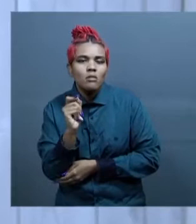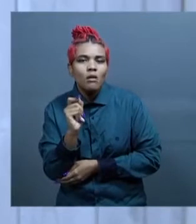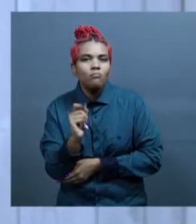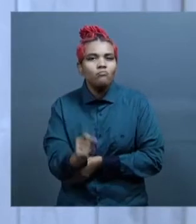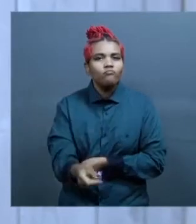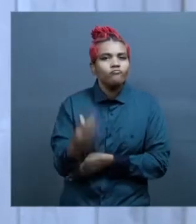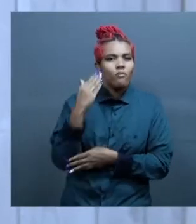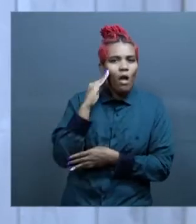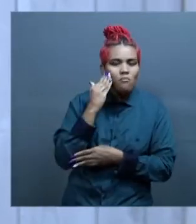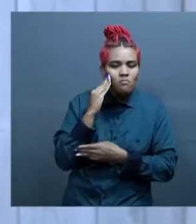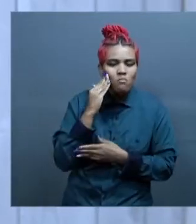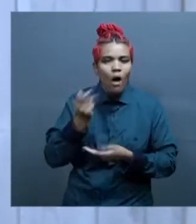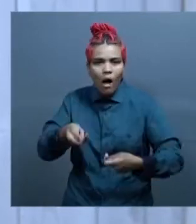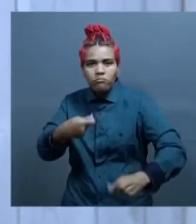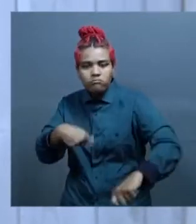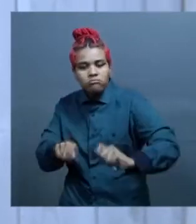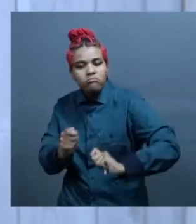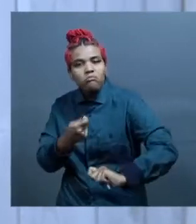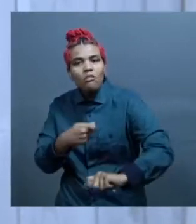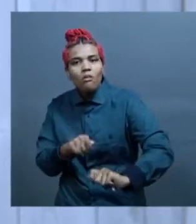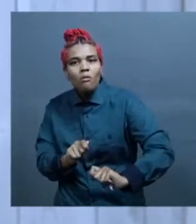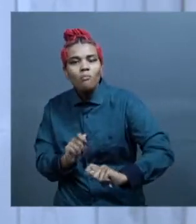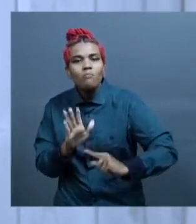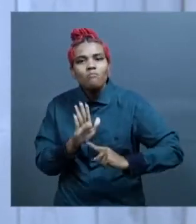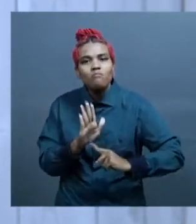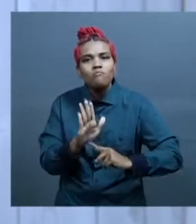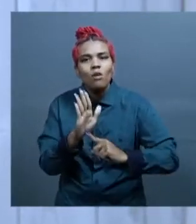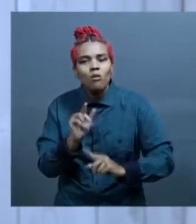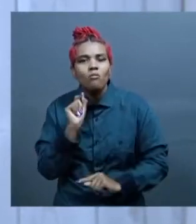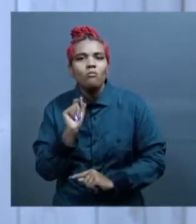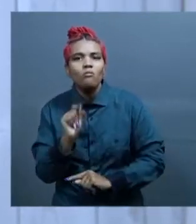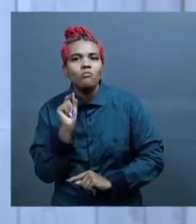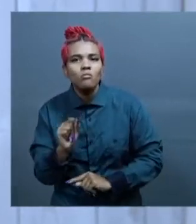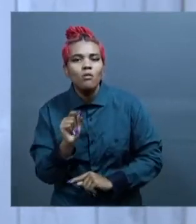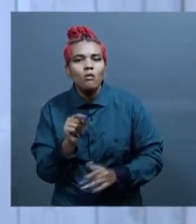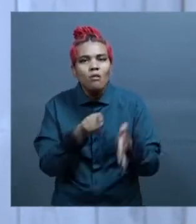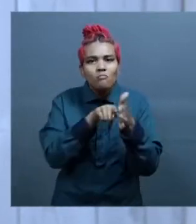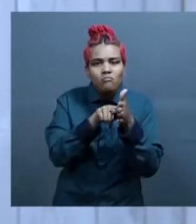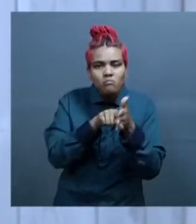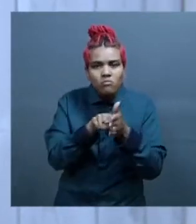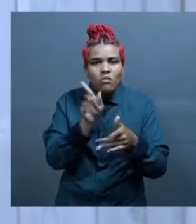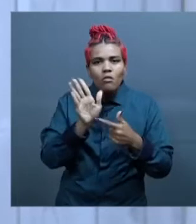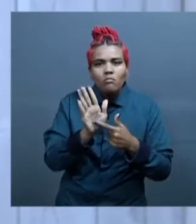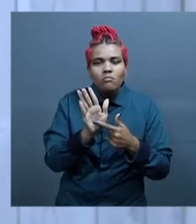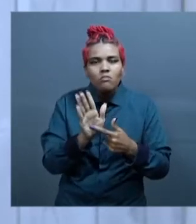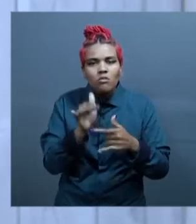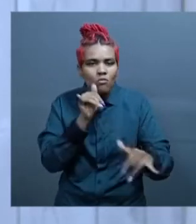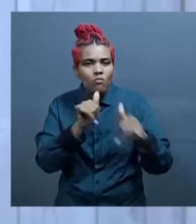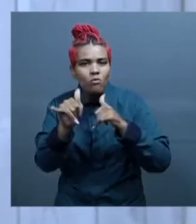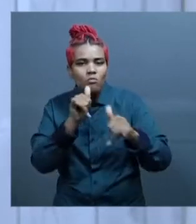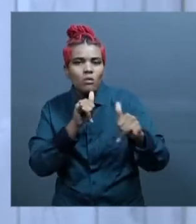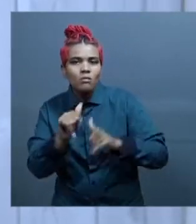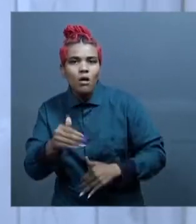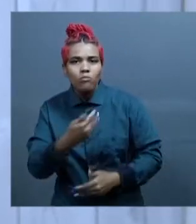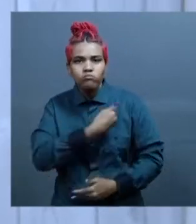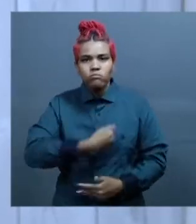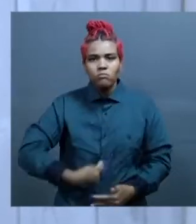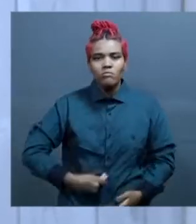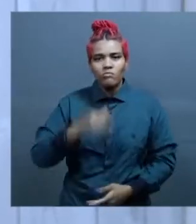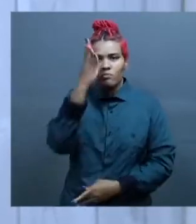que levanta dúvidas sobre as informações e informações apresentadas pelo governo brasileiro nos últimos meses